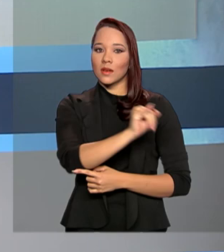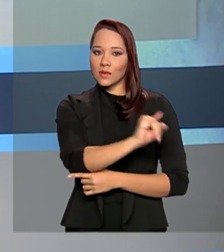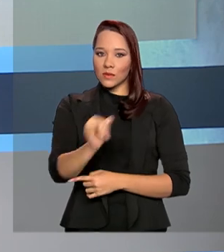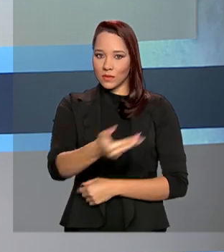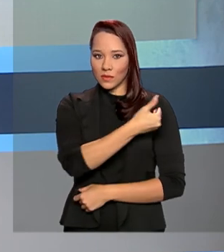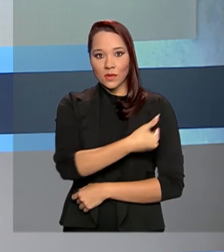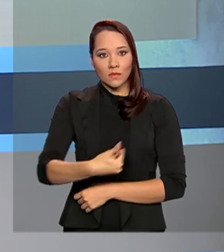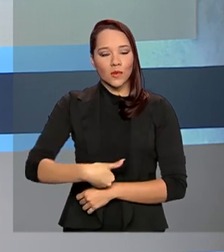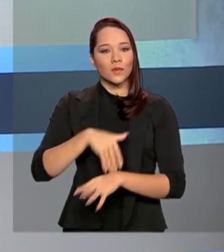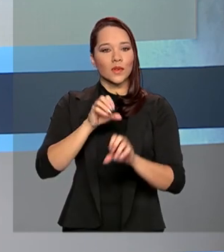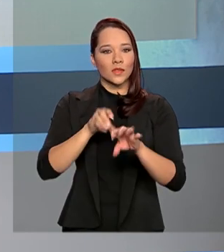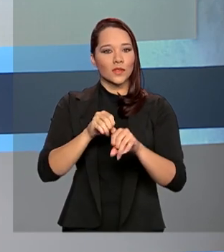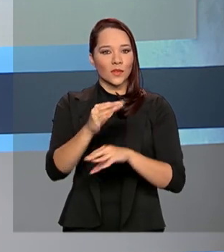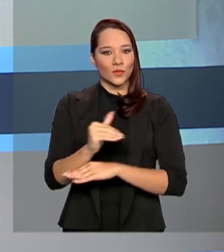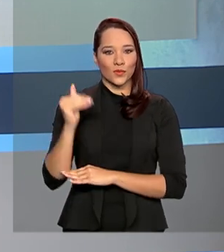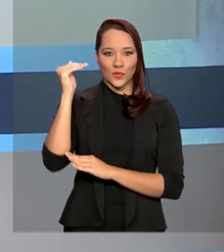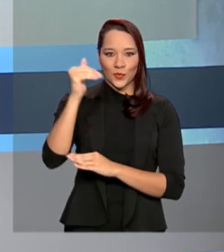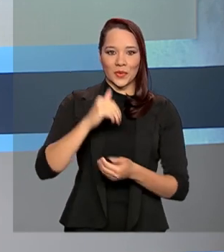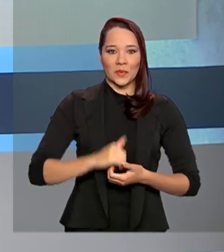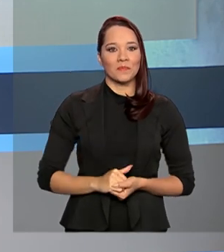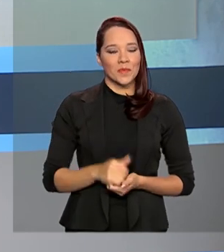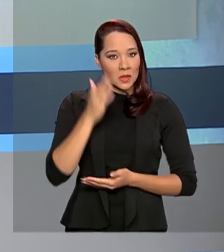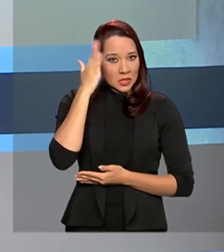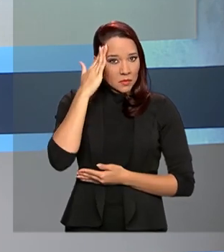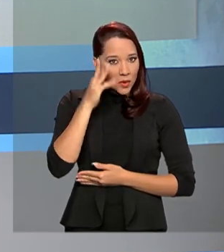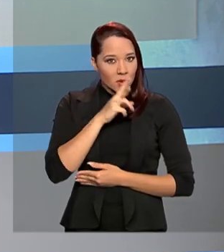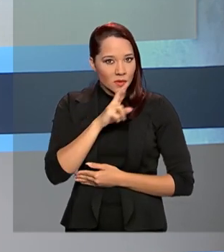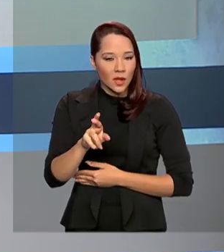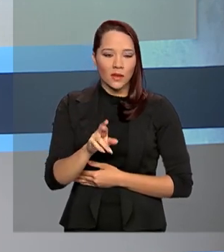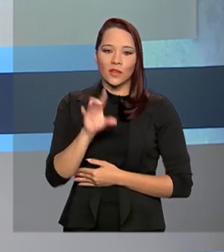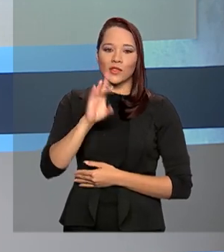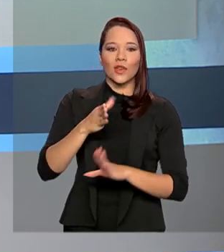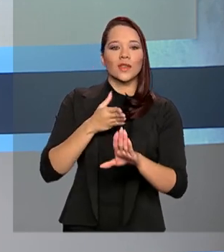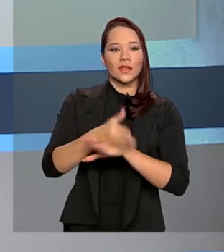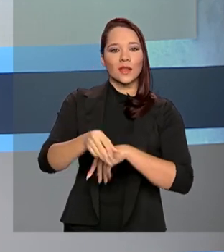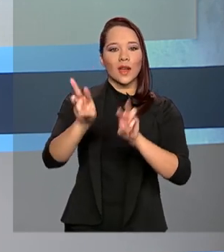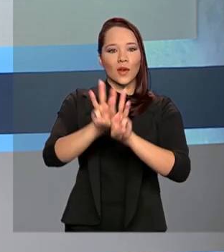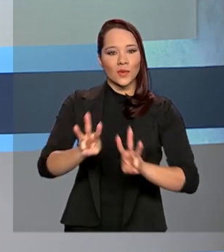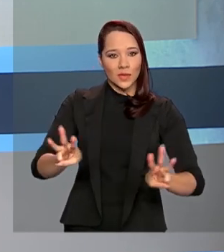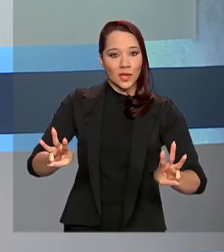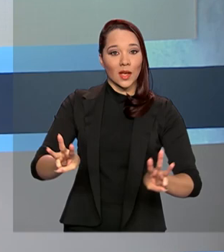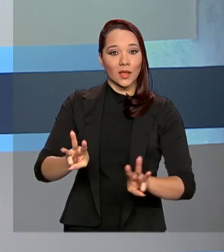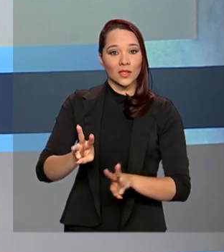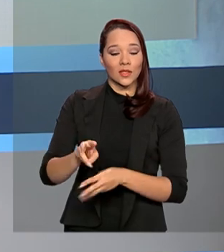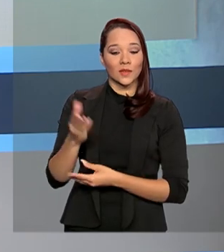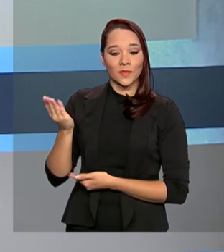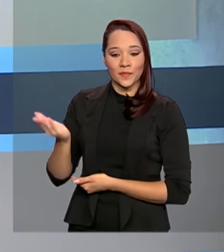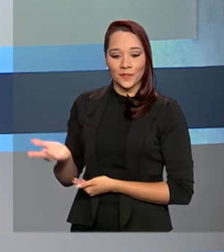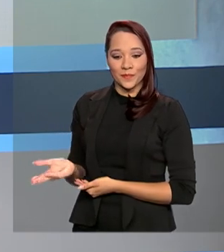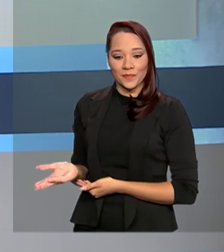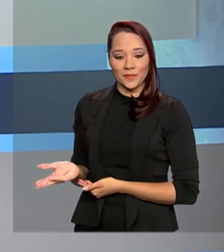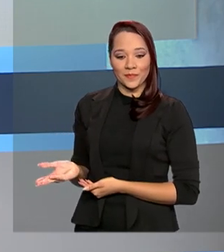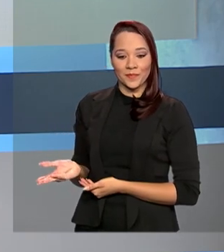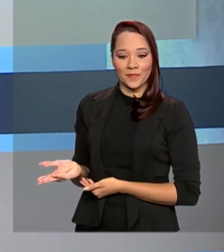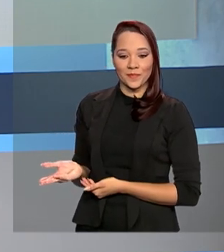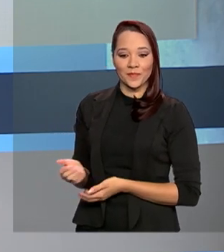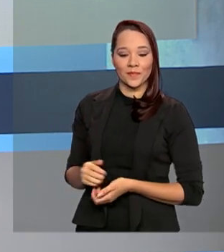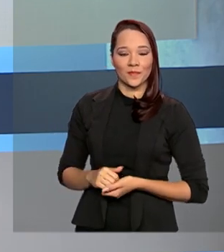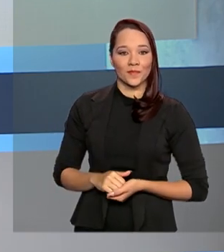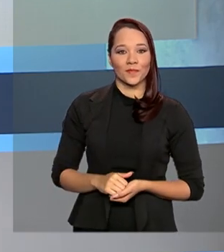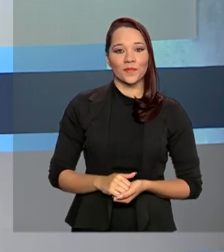instituições públicas de educação superior para saber o resultado basta acessar o site do sisu sisu.mec.gov